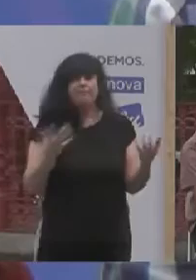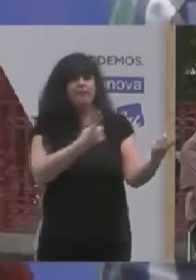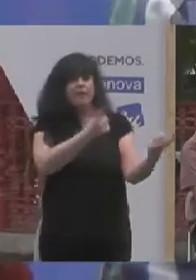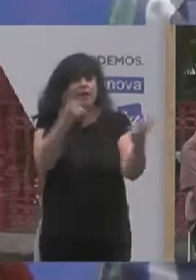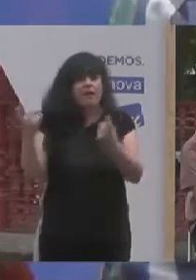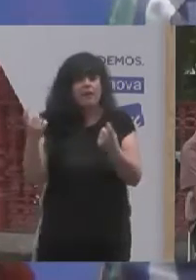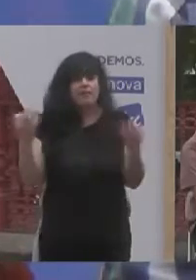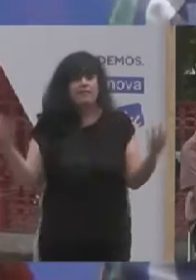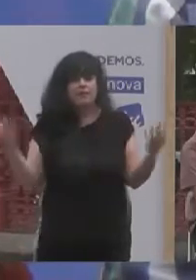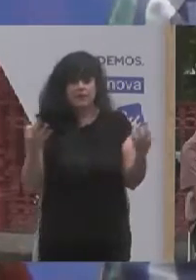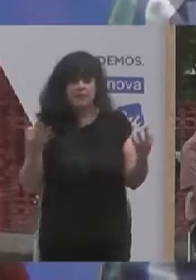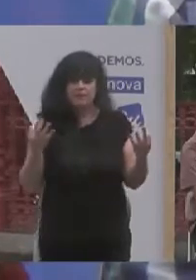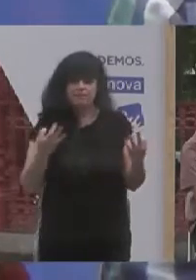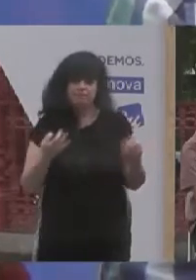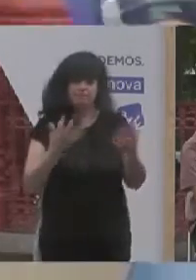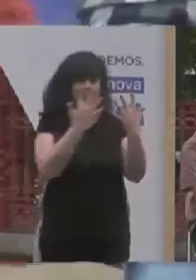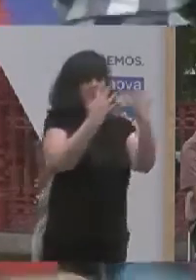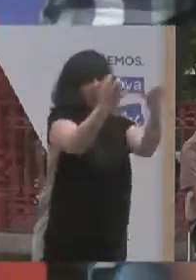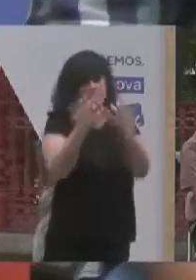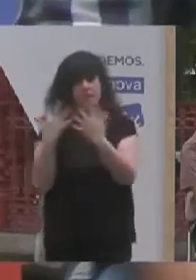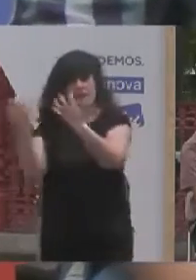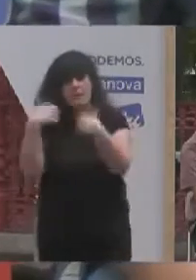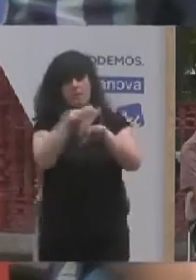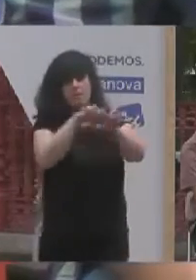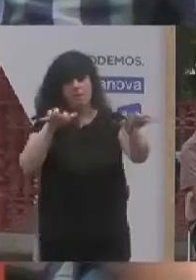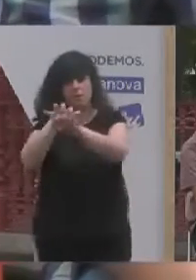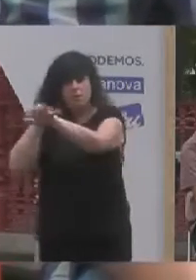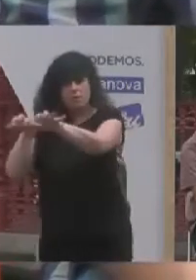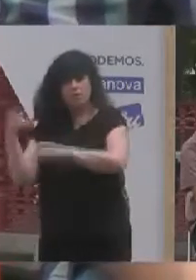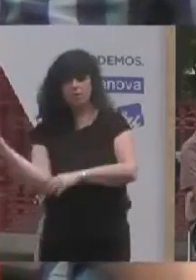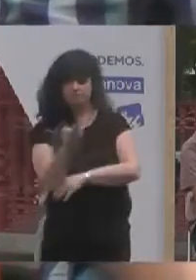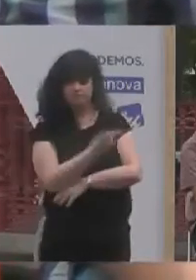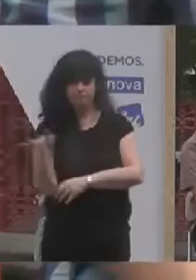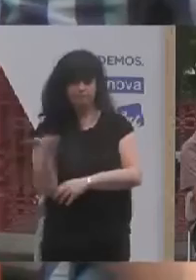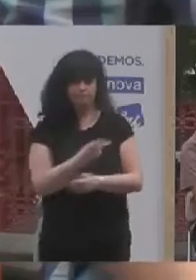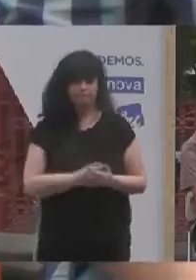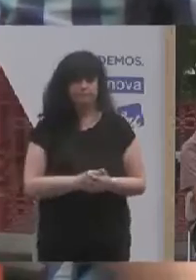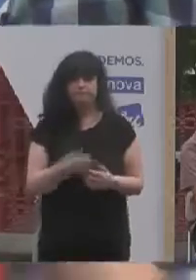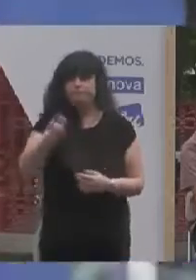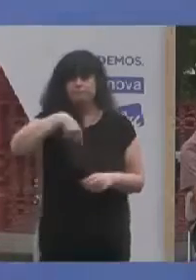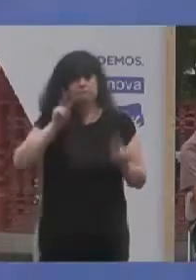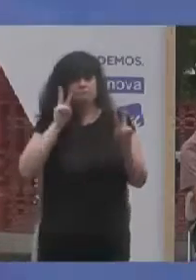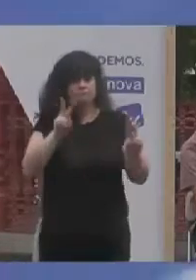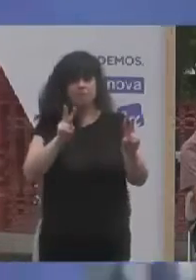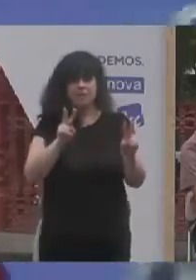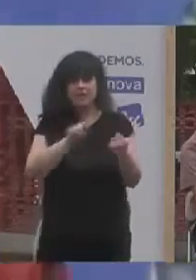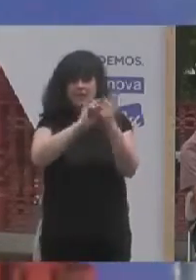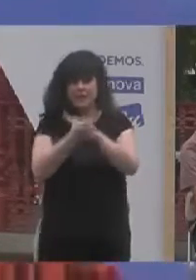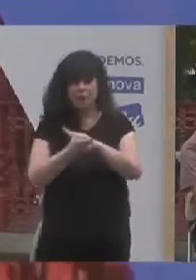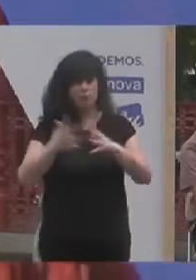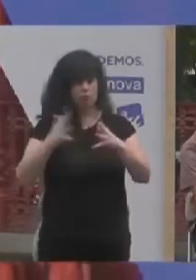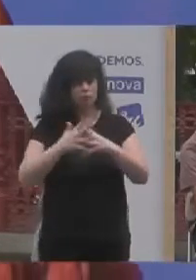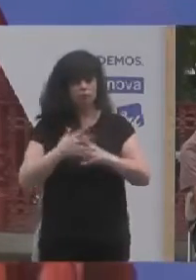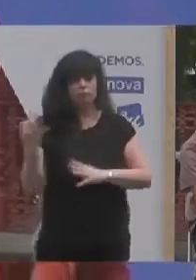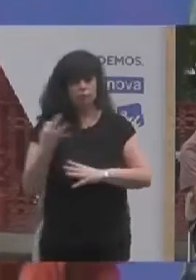absoluta de ambas as dúas cámaras. Para nós, o cambio debe ser estrutural e aquí o réxime